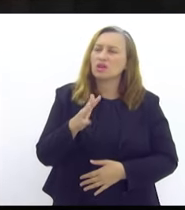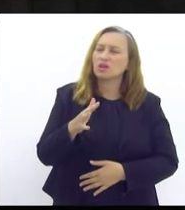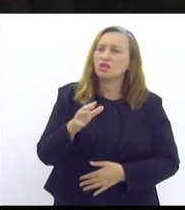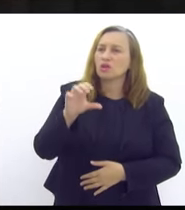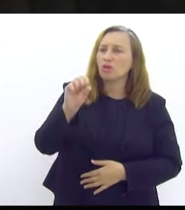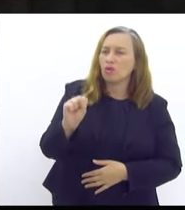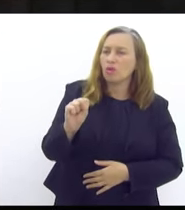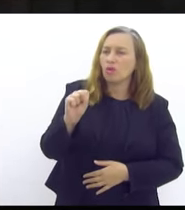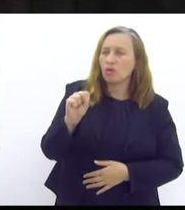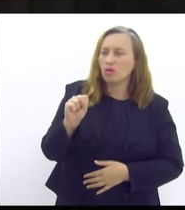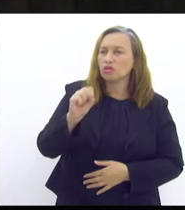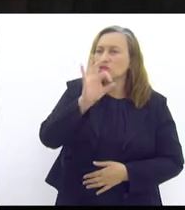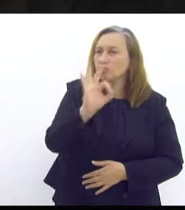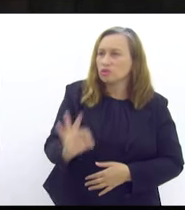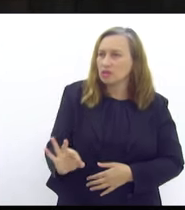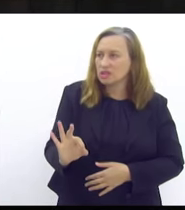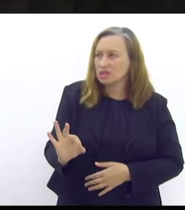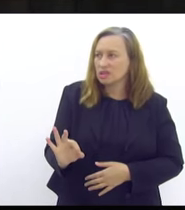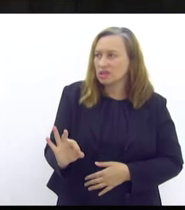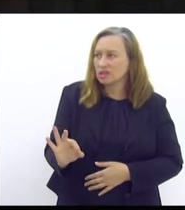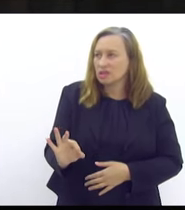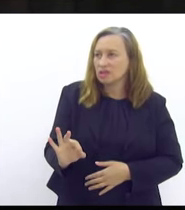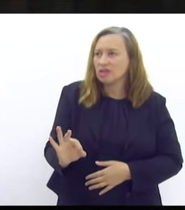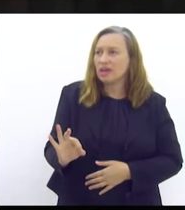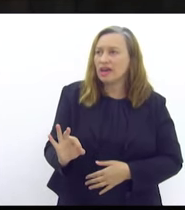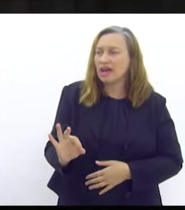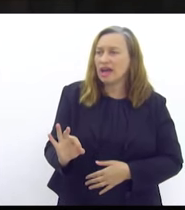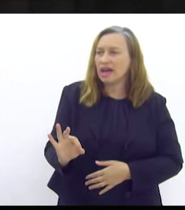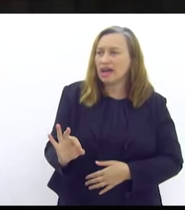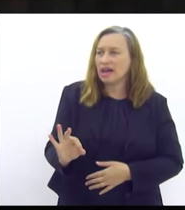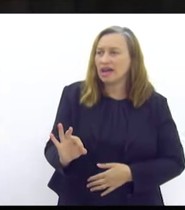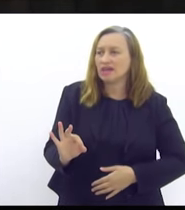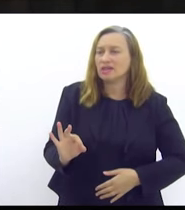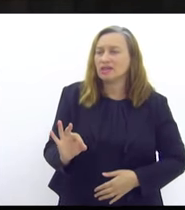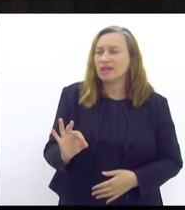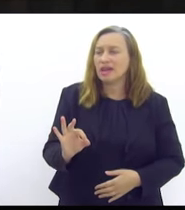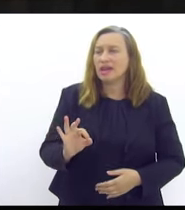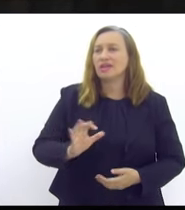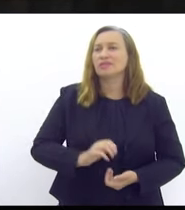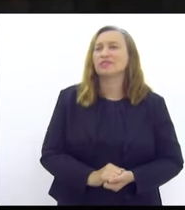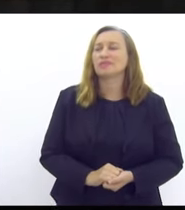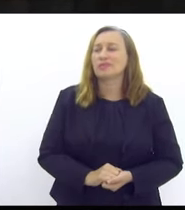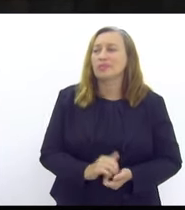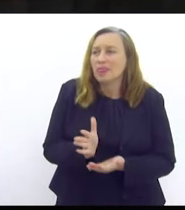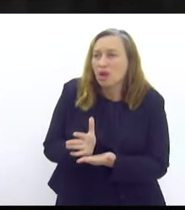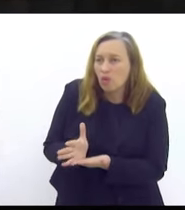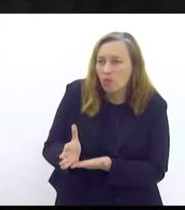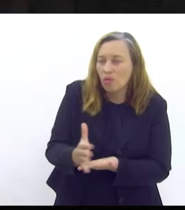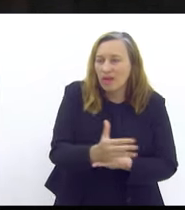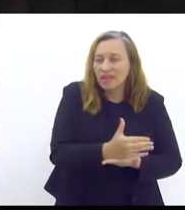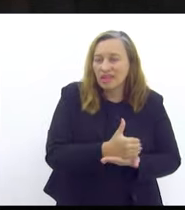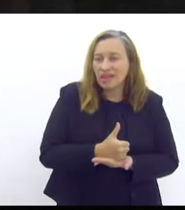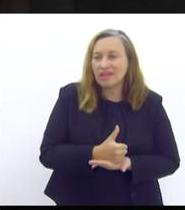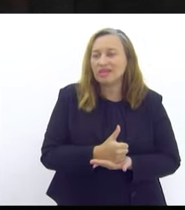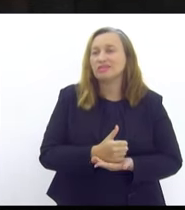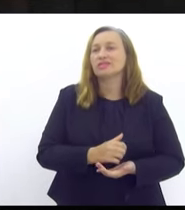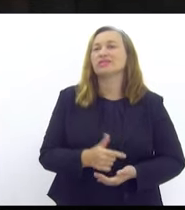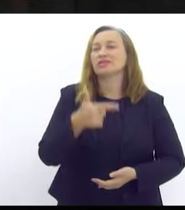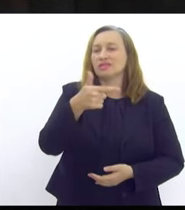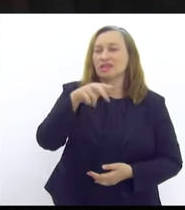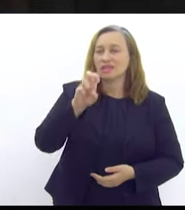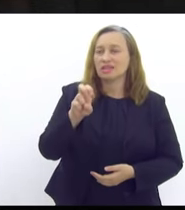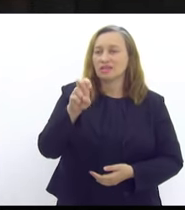aproximadamente 8% do que ele arrecada. 8%. 8% de 25